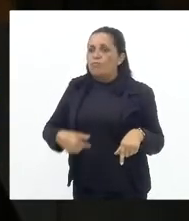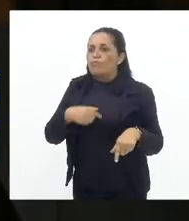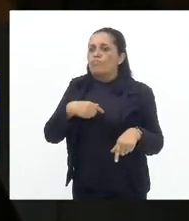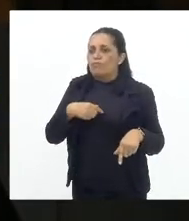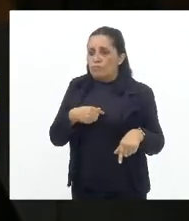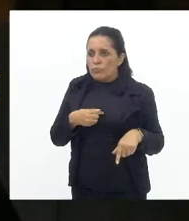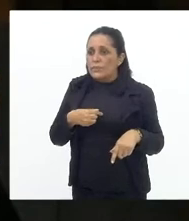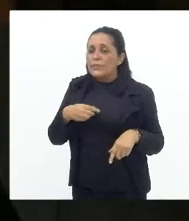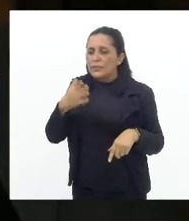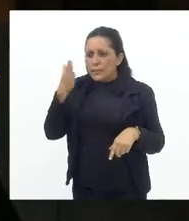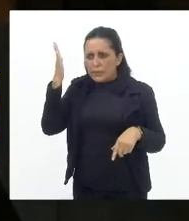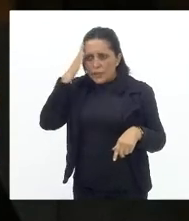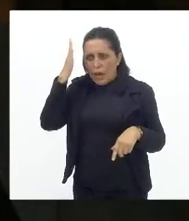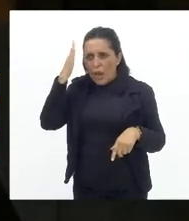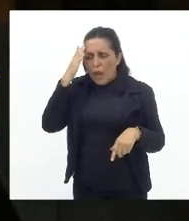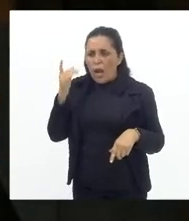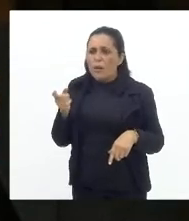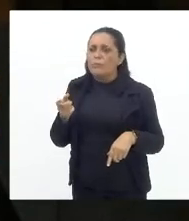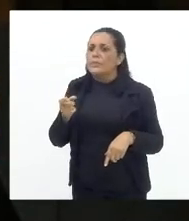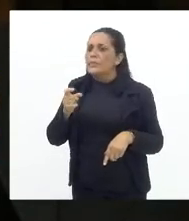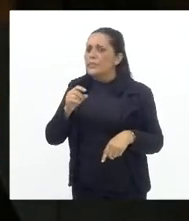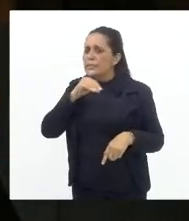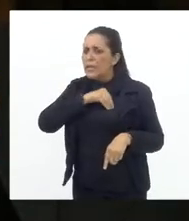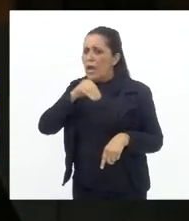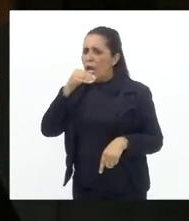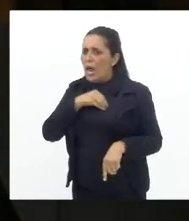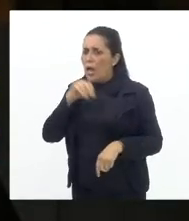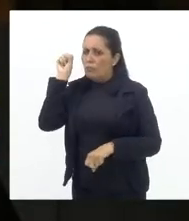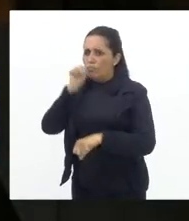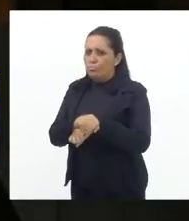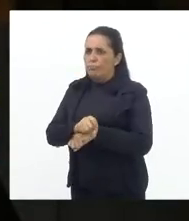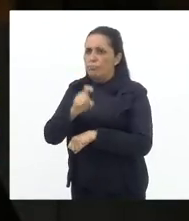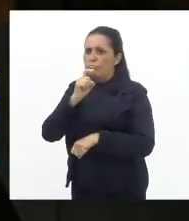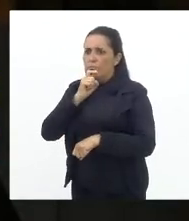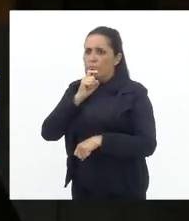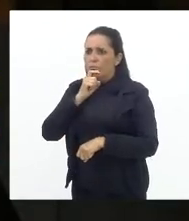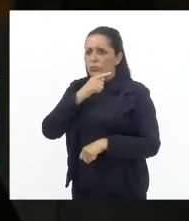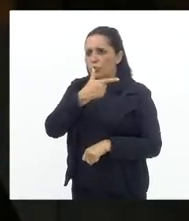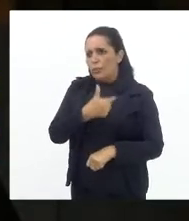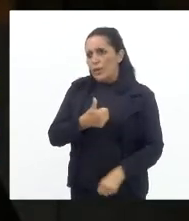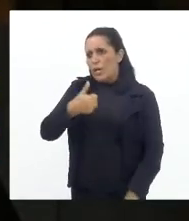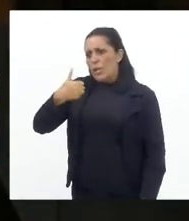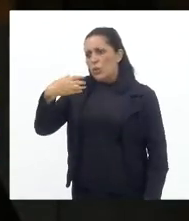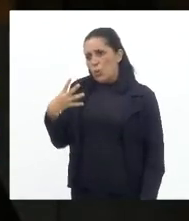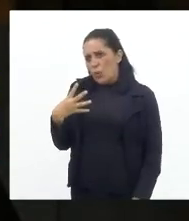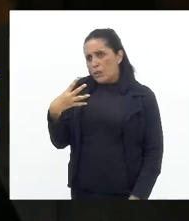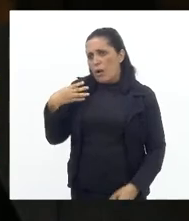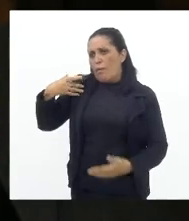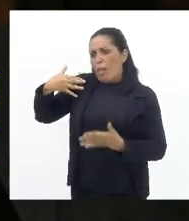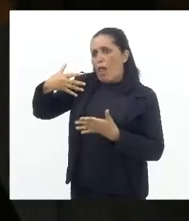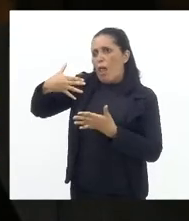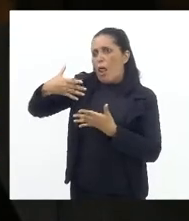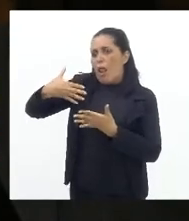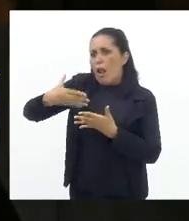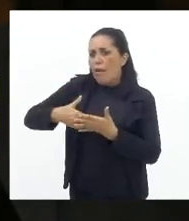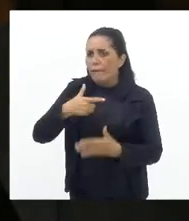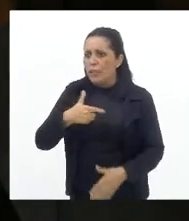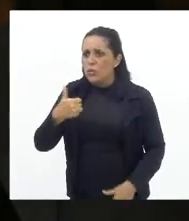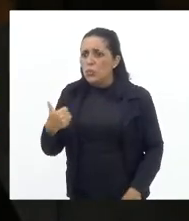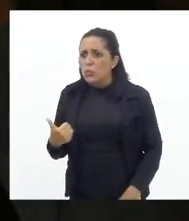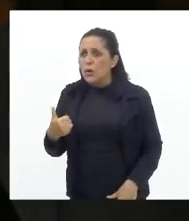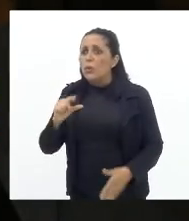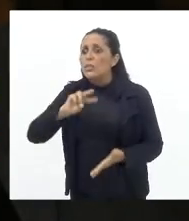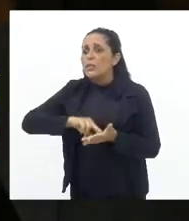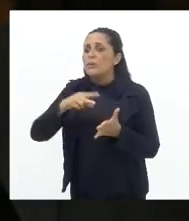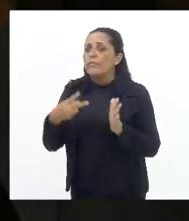congelamento de Salários que remonta pelo menos ao ano de 2014 né O que significa que nós